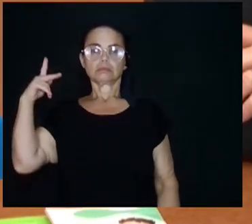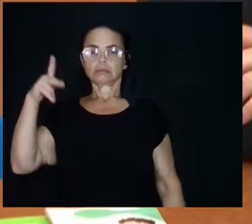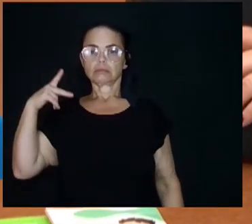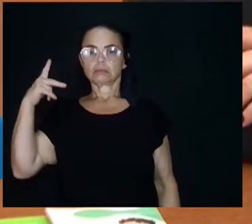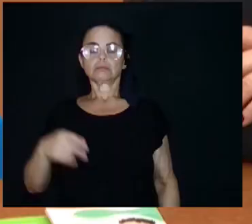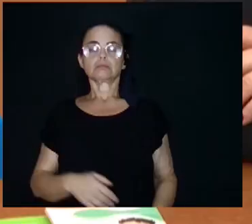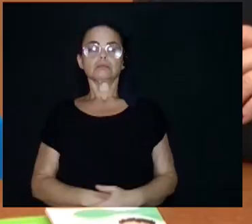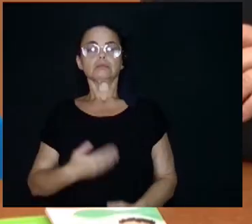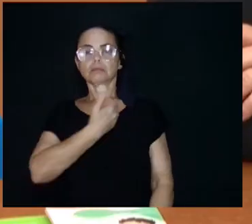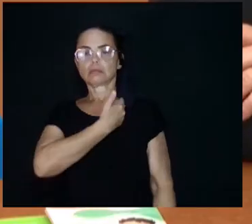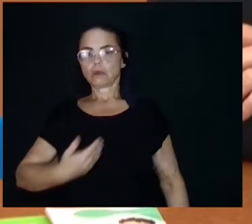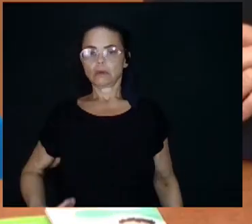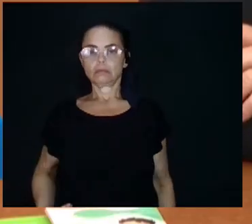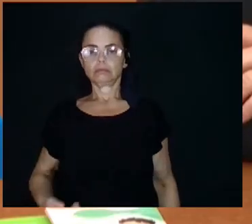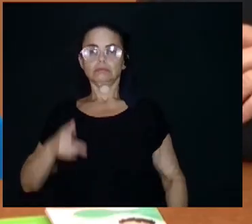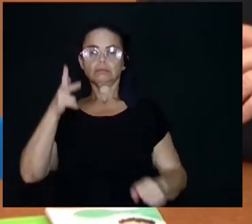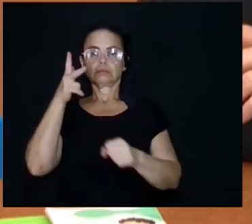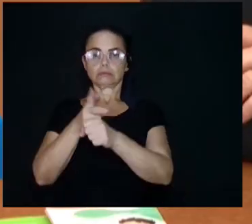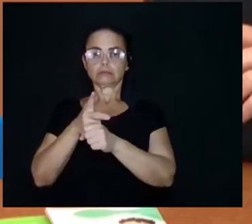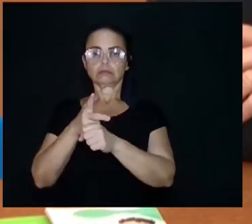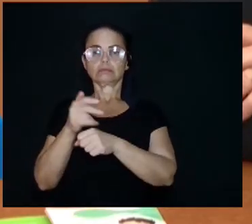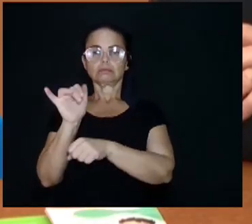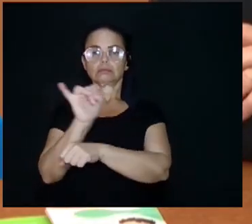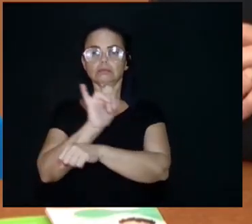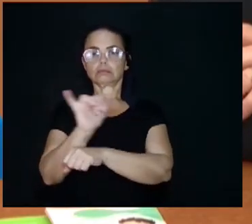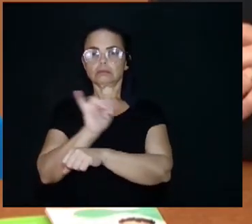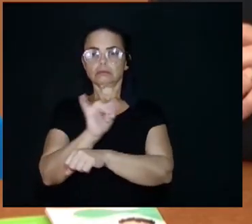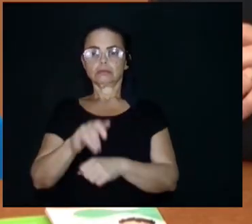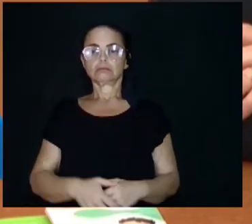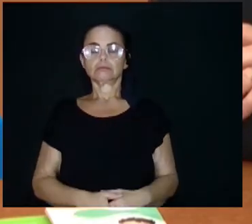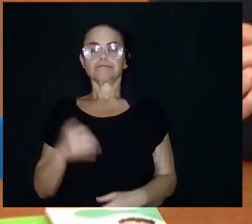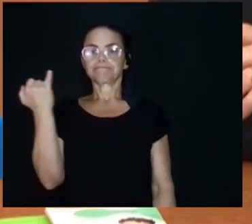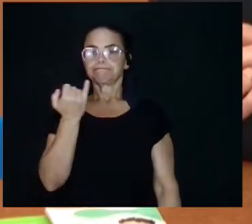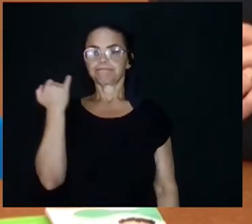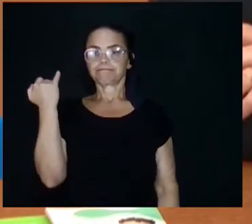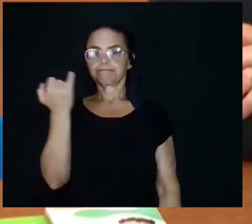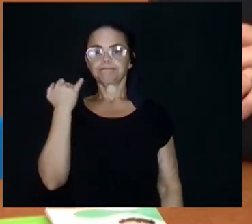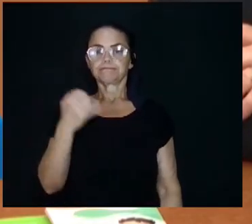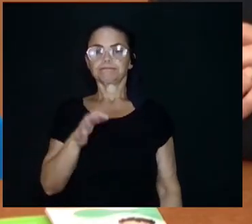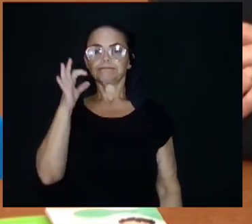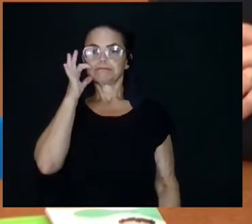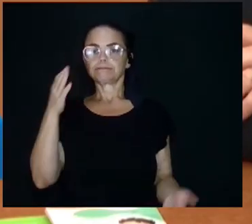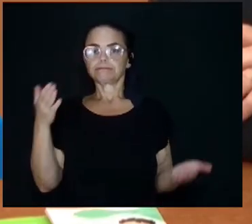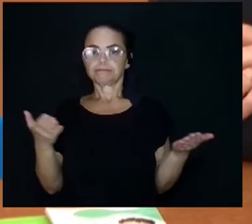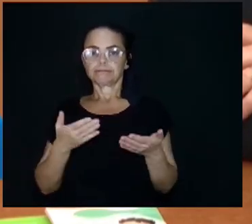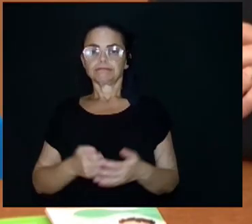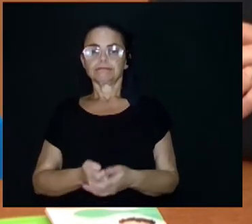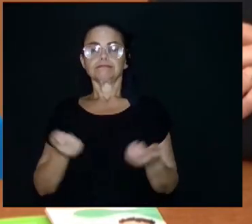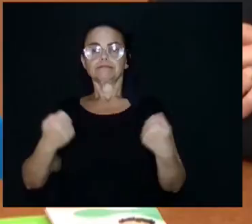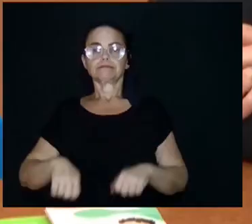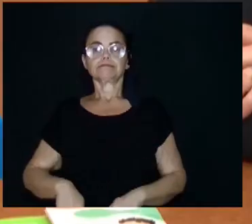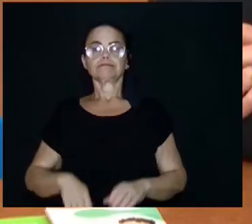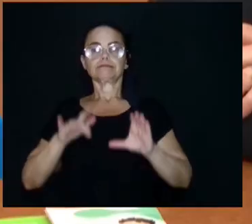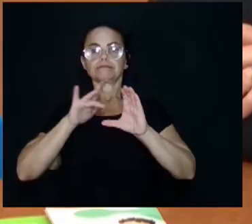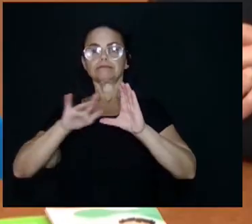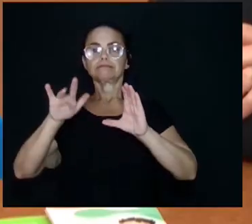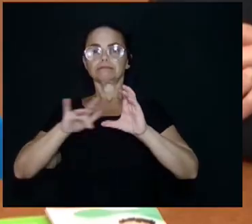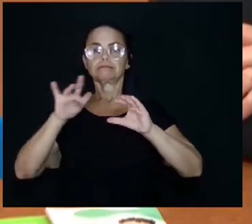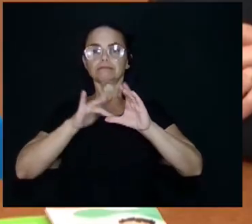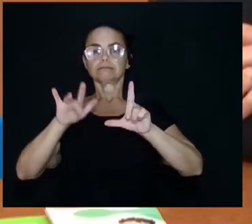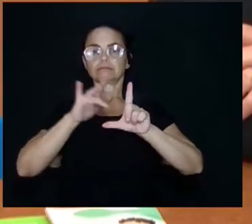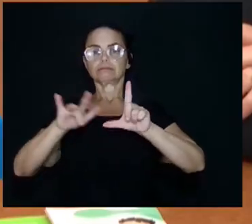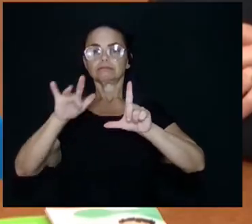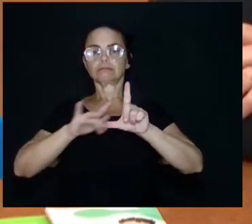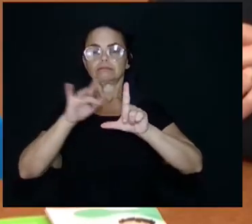fica gravada no YouTube, e é importante, quem está assistindo agora, se puder compartilhar, quem não estiver assistindo agora, puder assistir